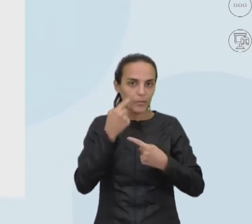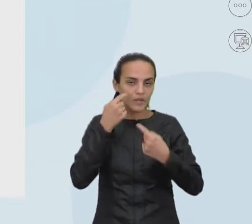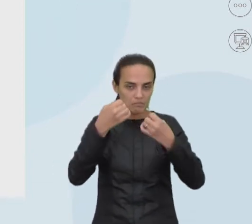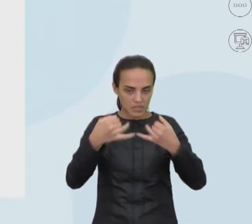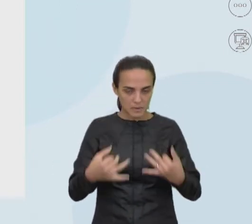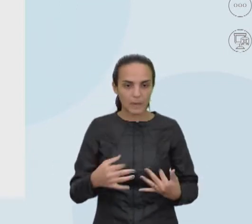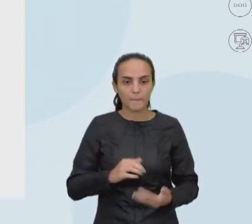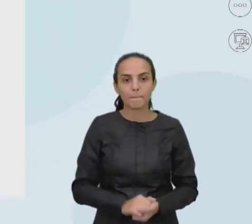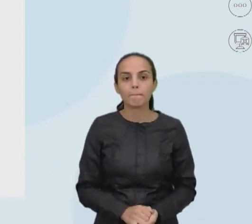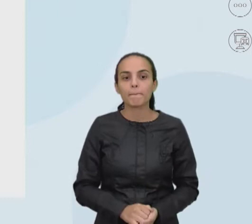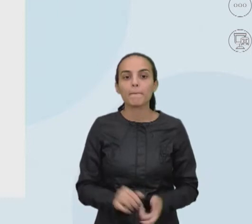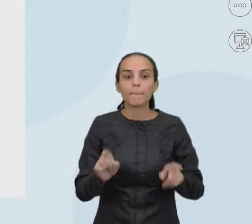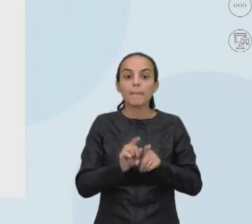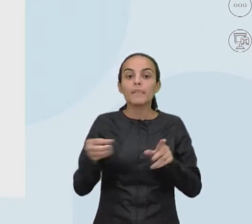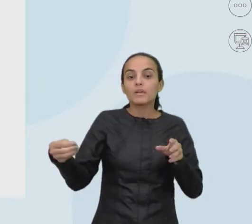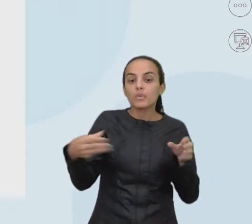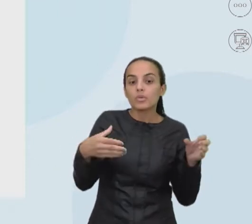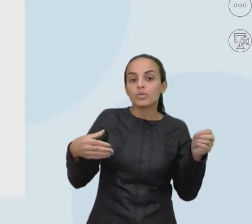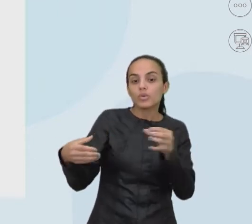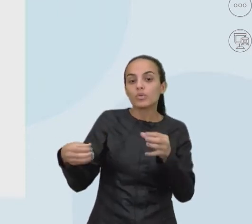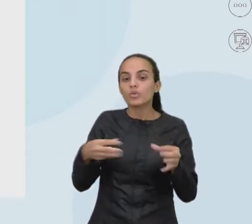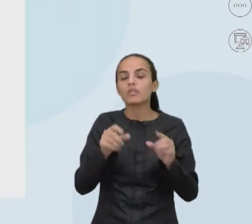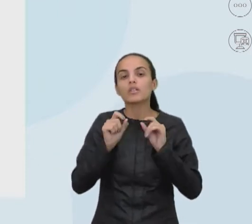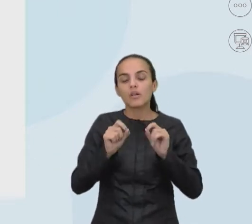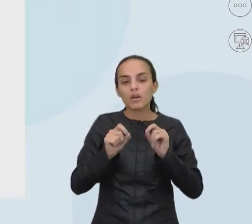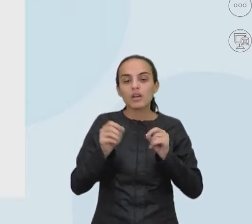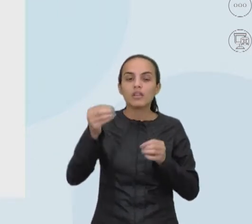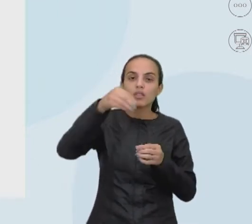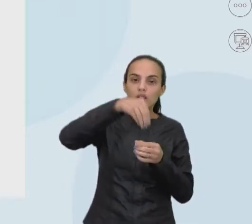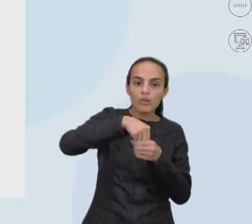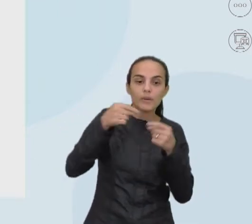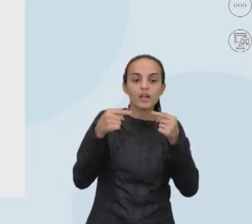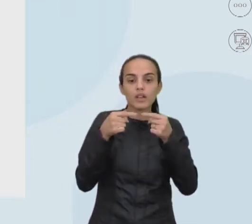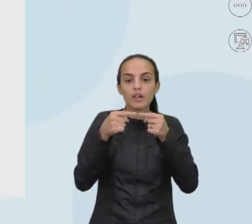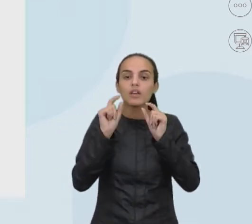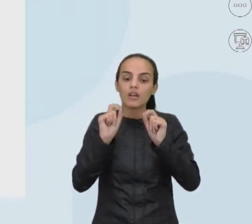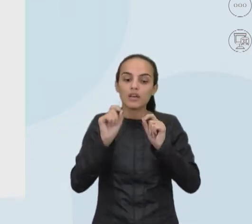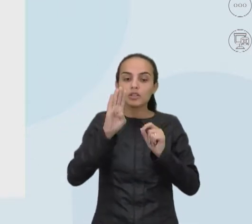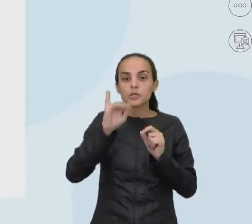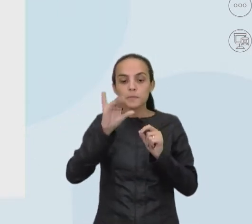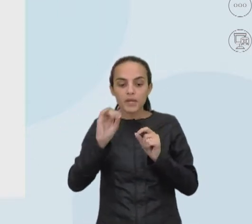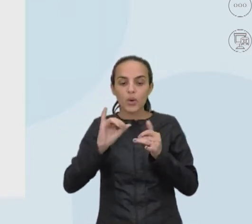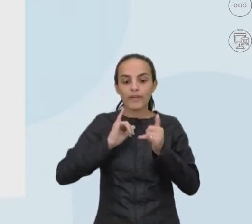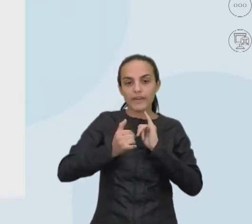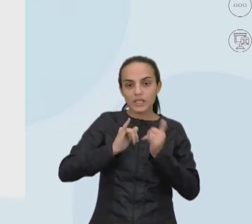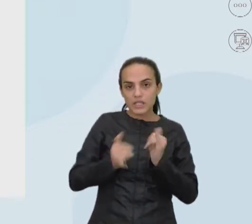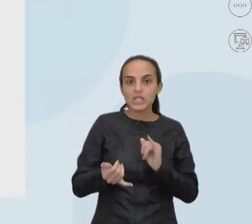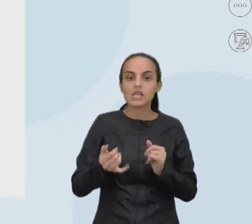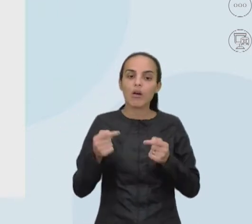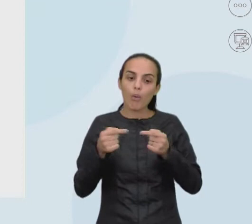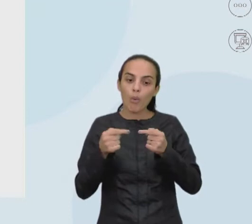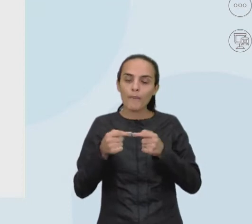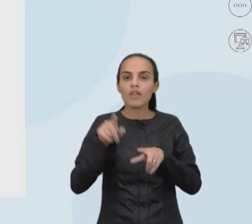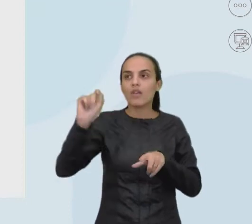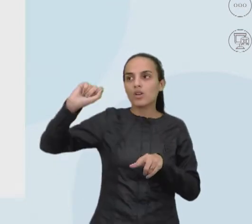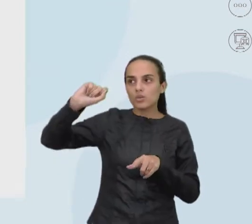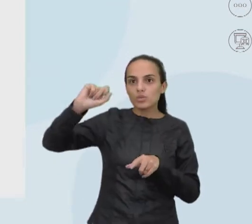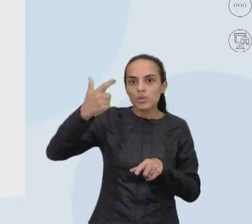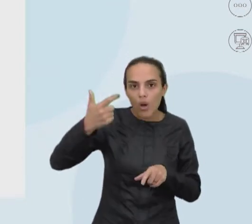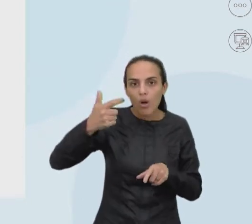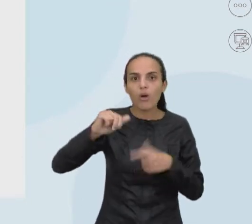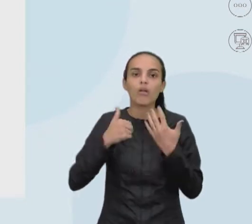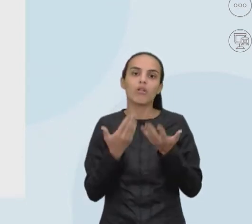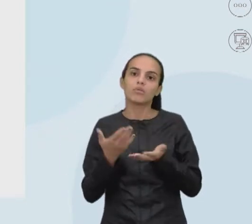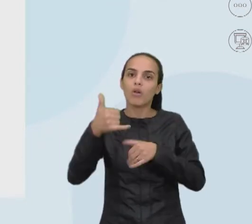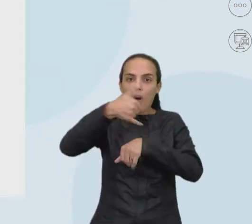disso. E as renováveis modernas, que aí inclui essa parte de bioenergia, inclui a parte de solar, inclui a parte